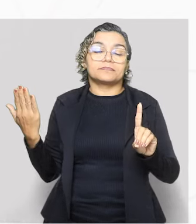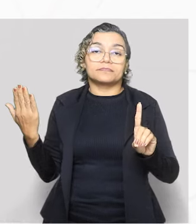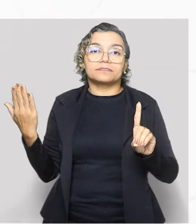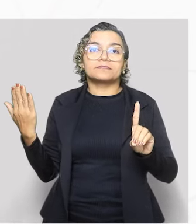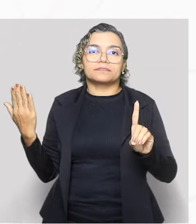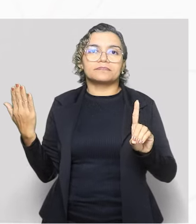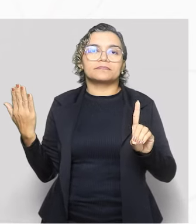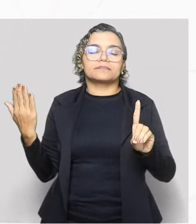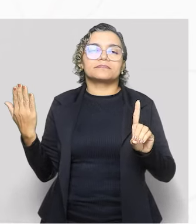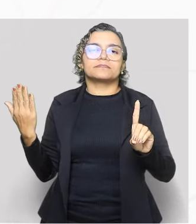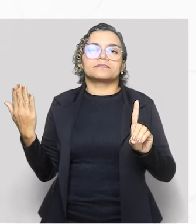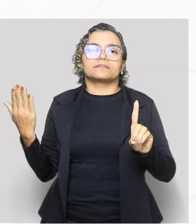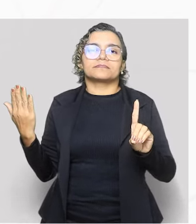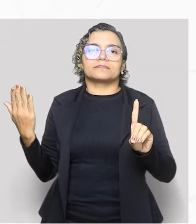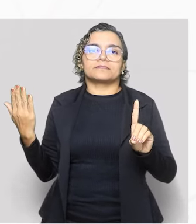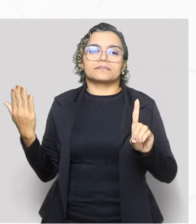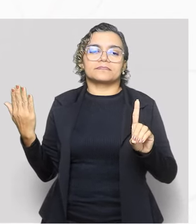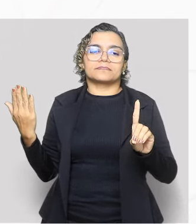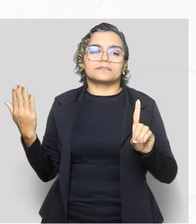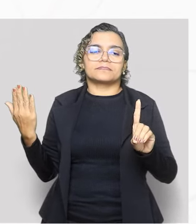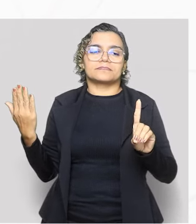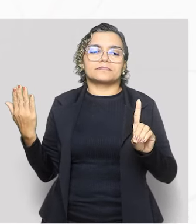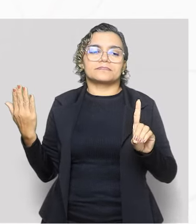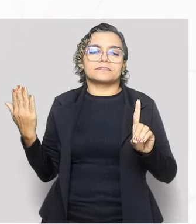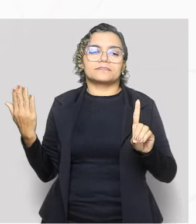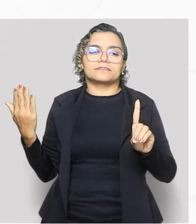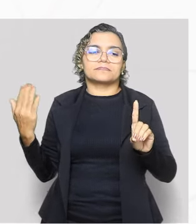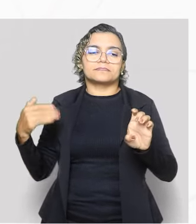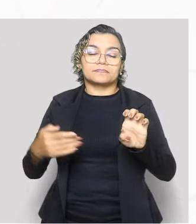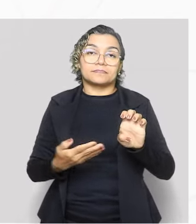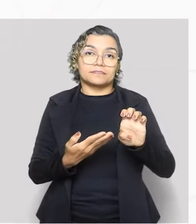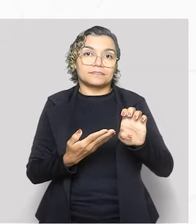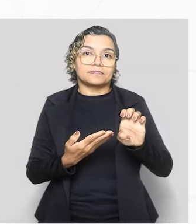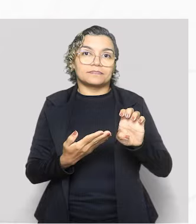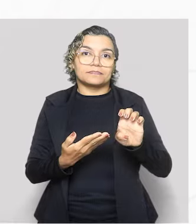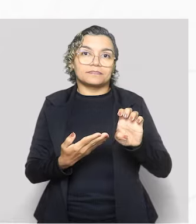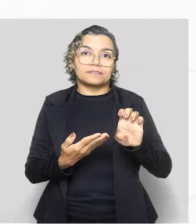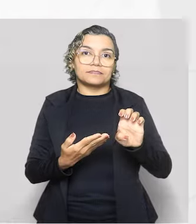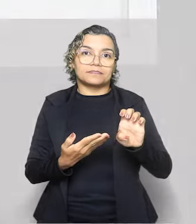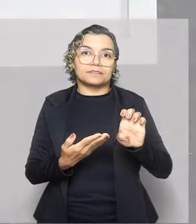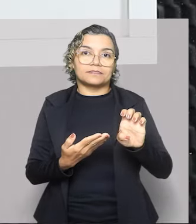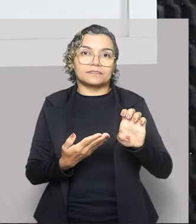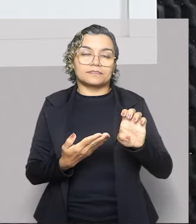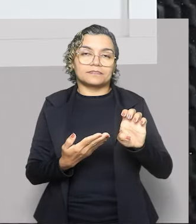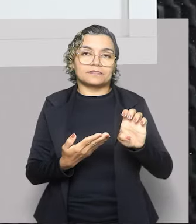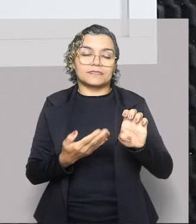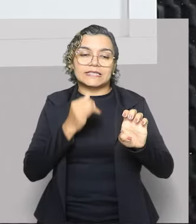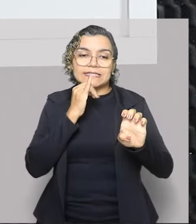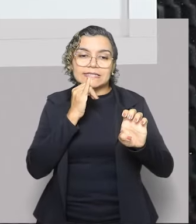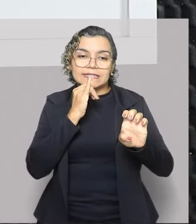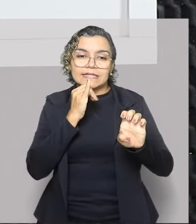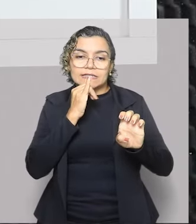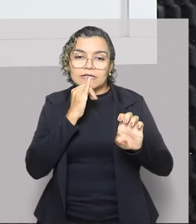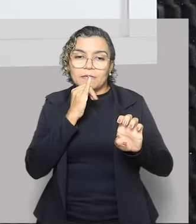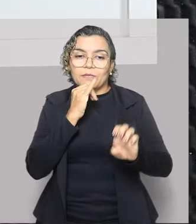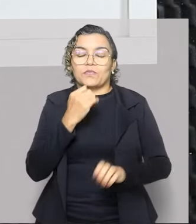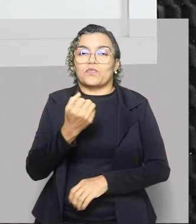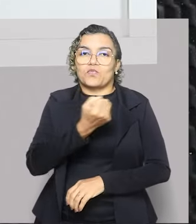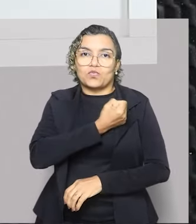si transmitindo seus gênes ao longo da gerações letra e tem o mesmo número de cromossomos gente ter o mesmo número de